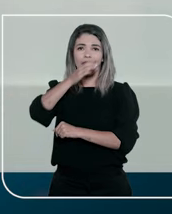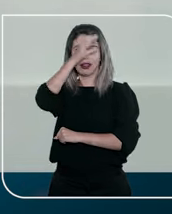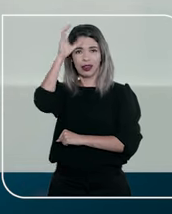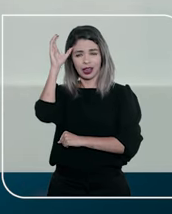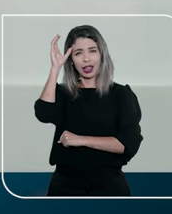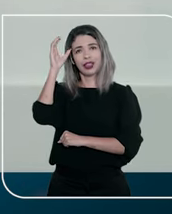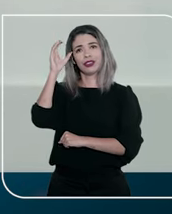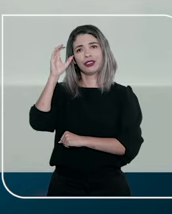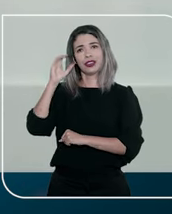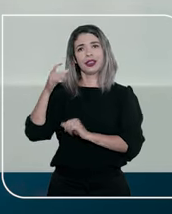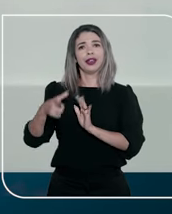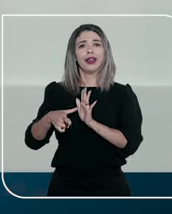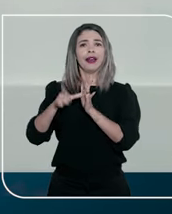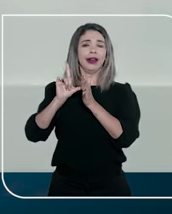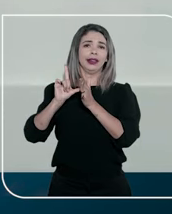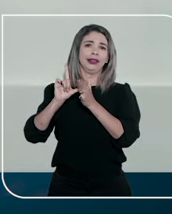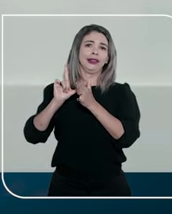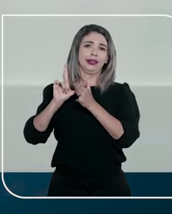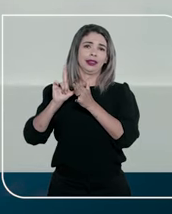responder um processo judicial,